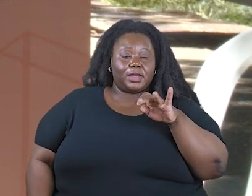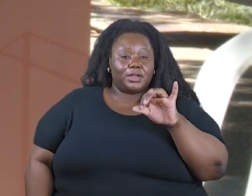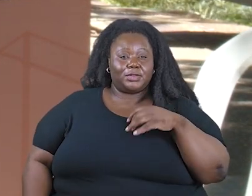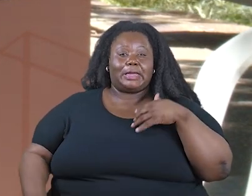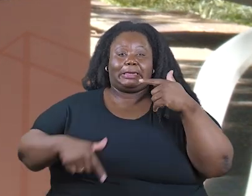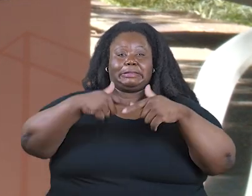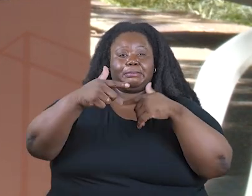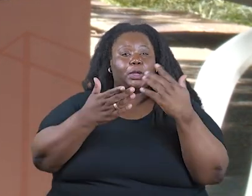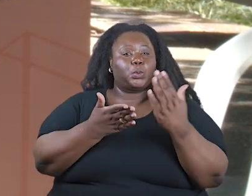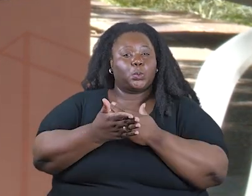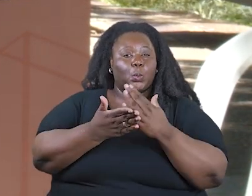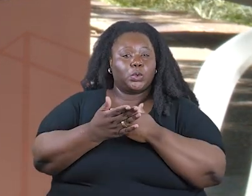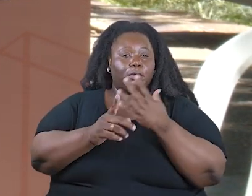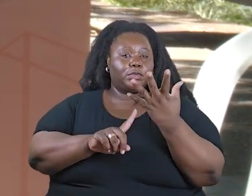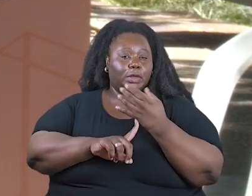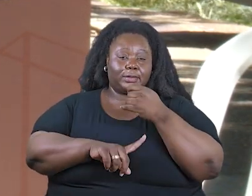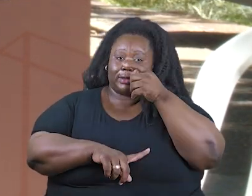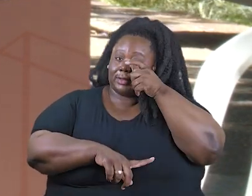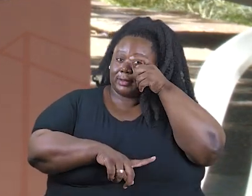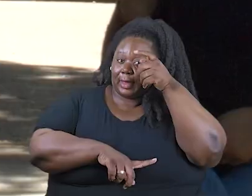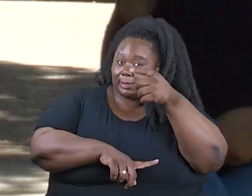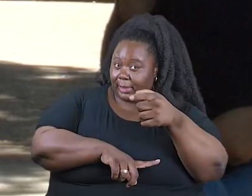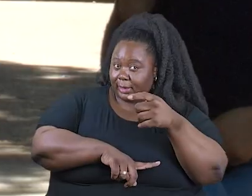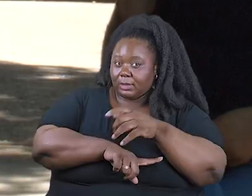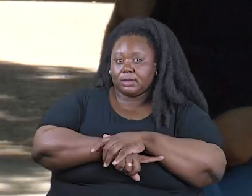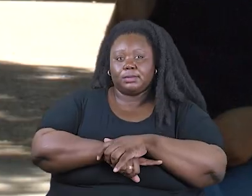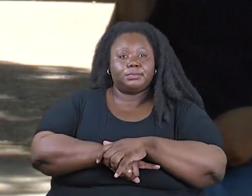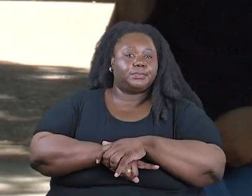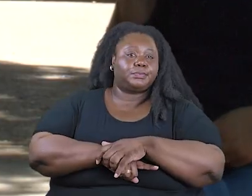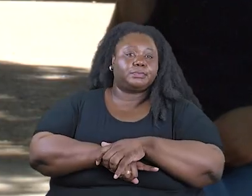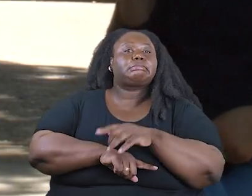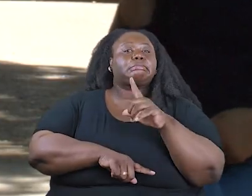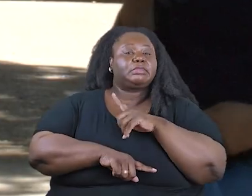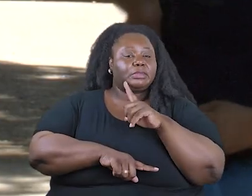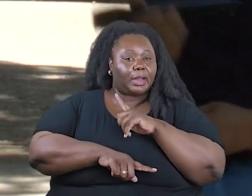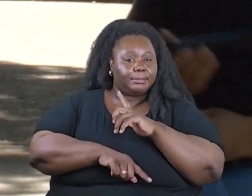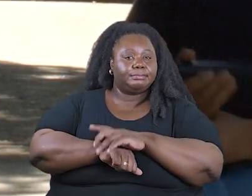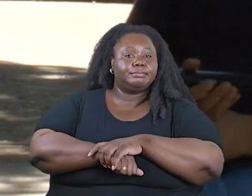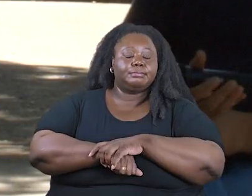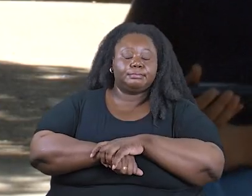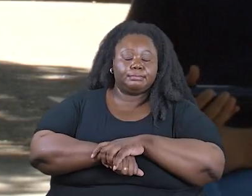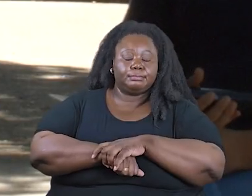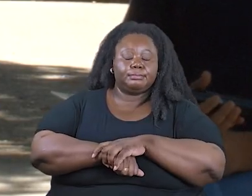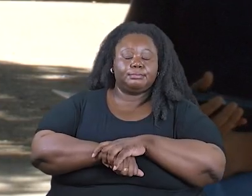livro de artista, assim, que tem interesse? Tem.